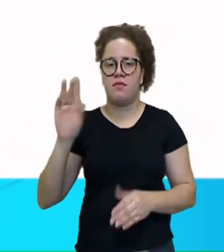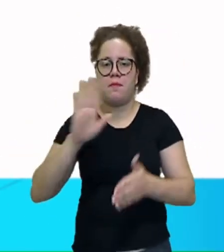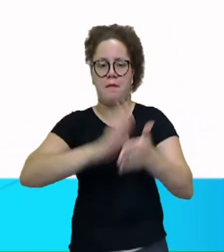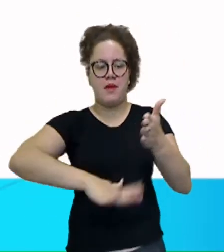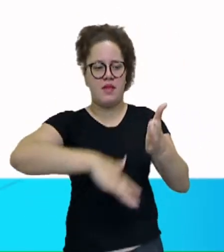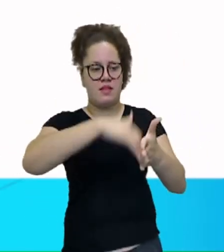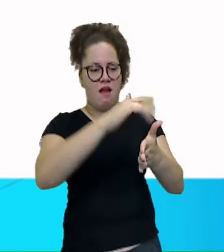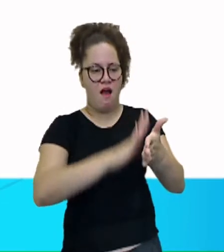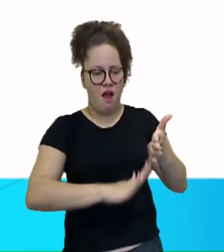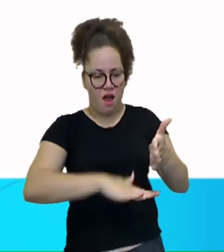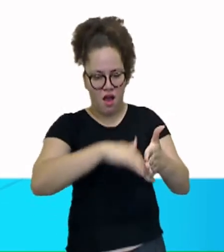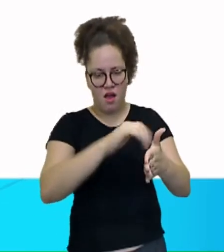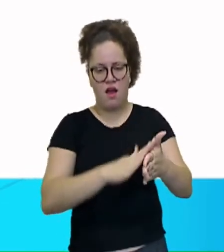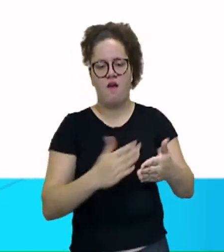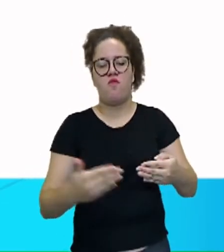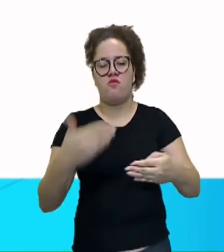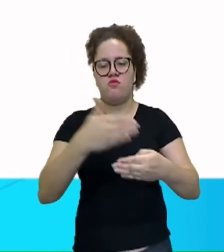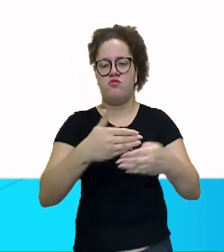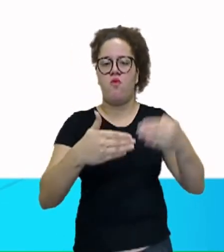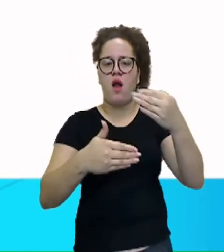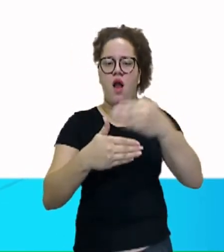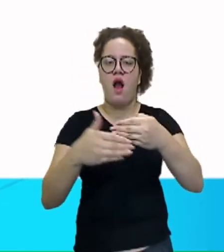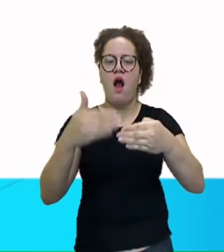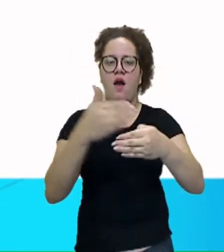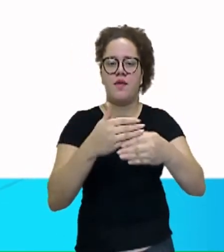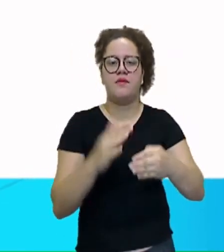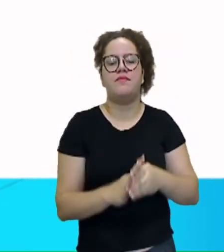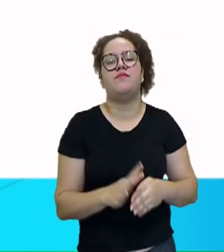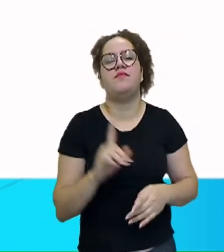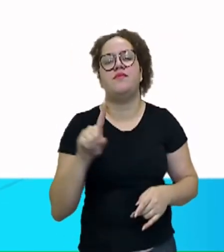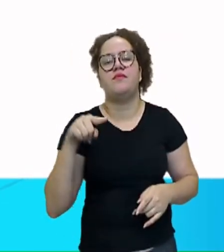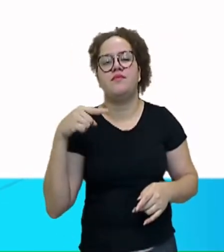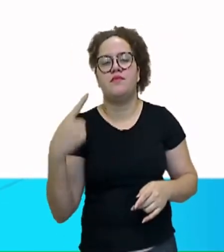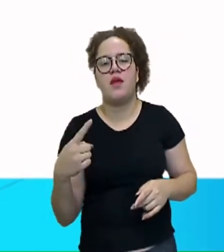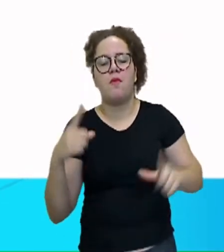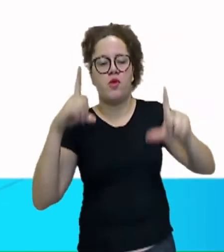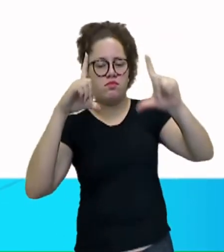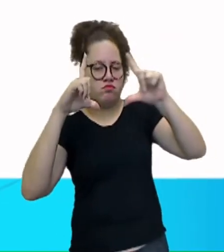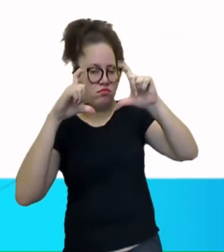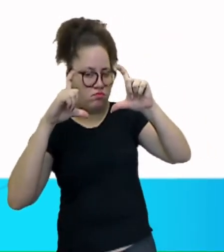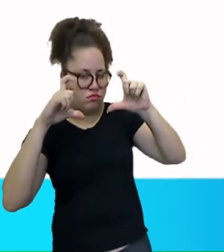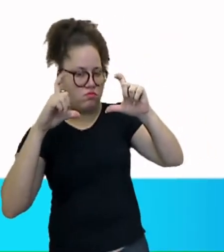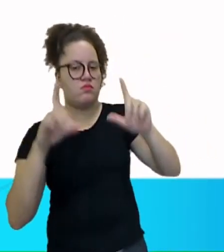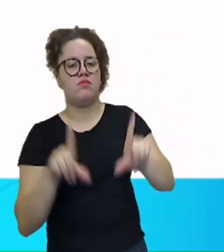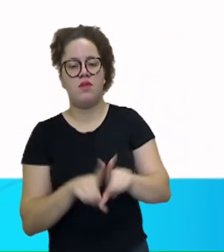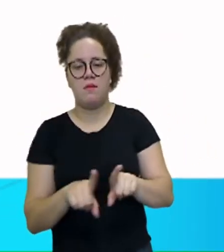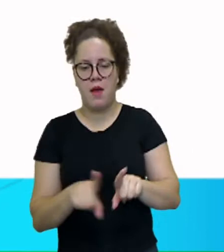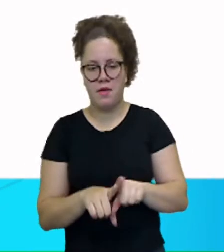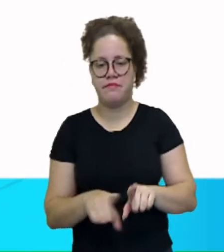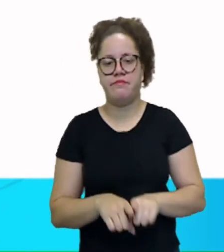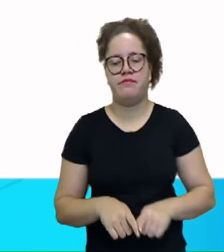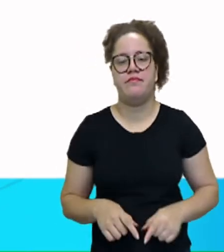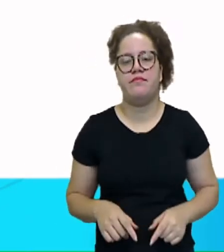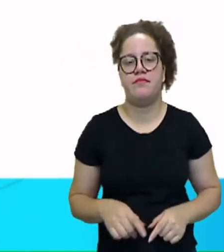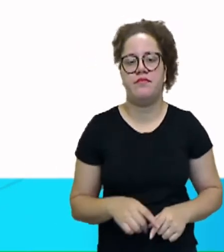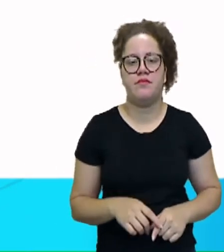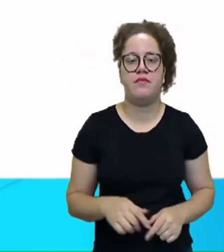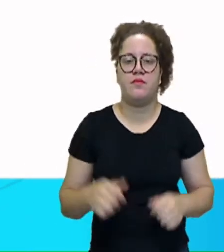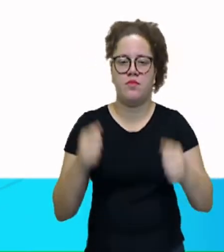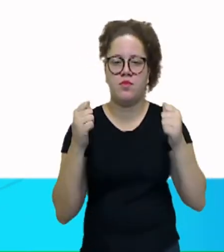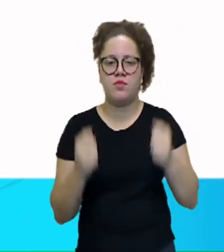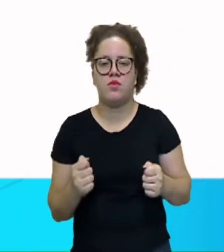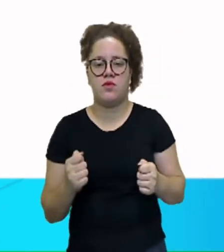assim, ele construía, ele concebia a imagem e logo em seguida ele fotografava para dar o sentido real, para que esse